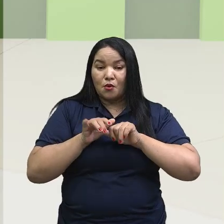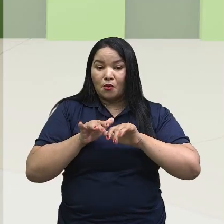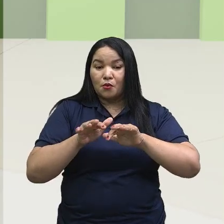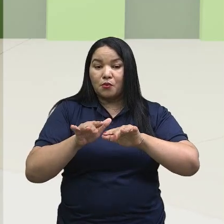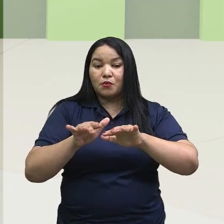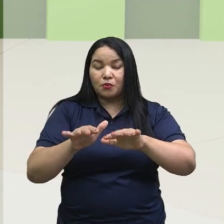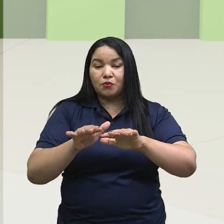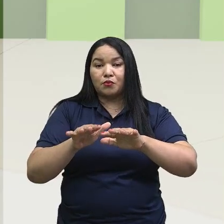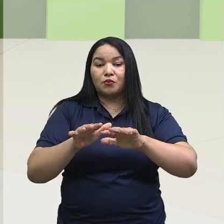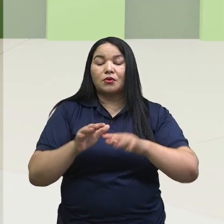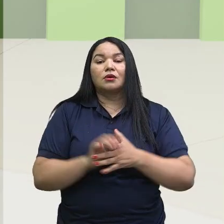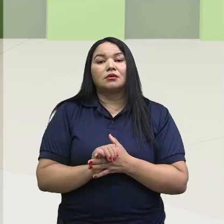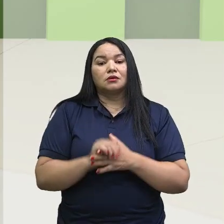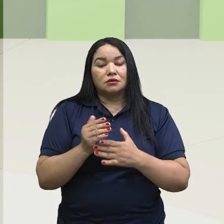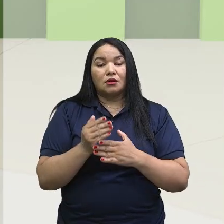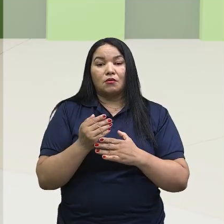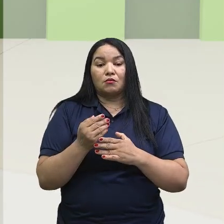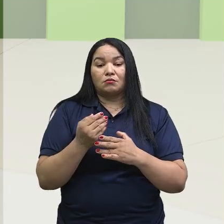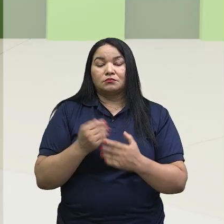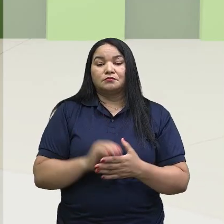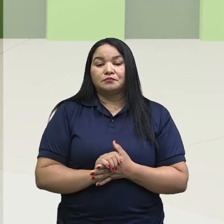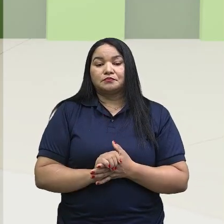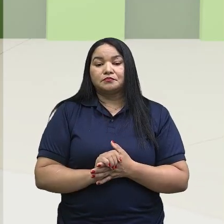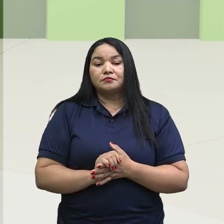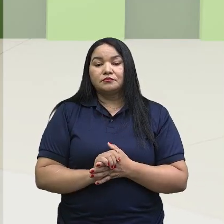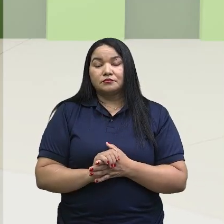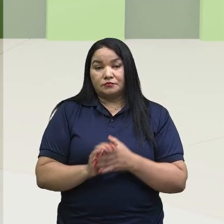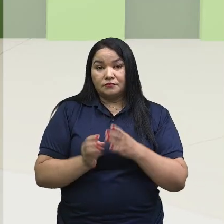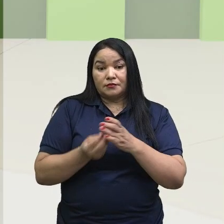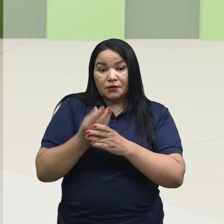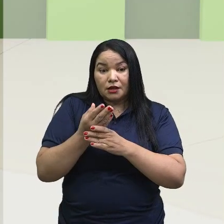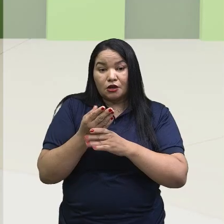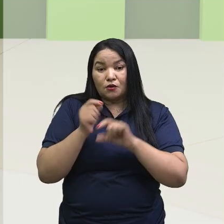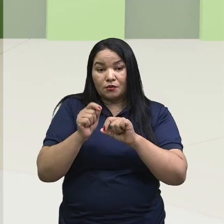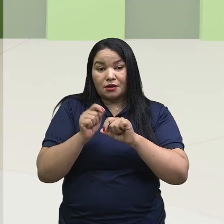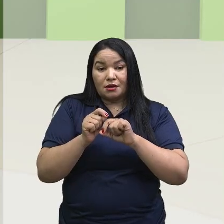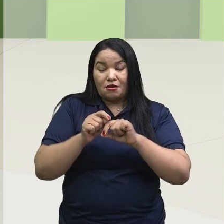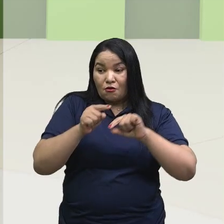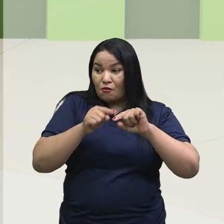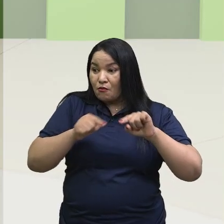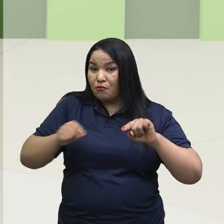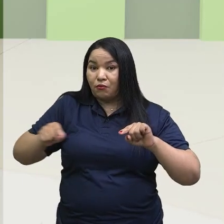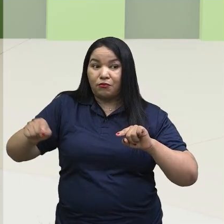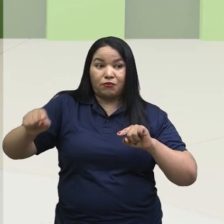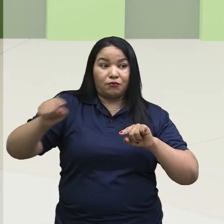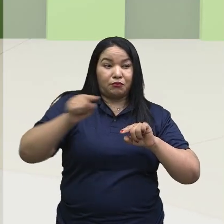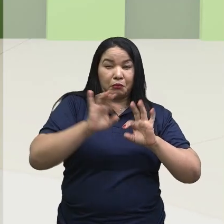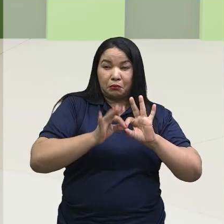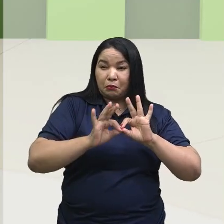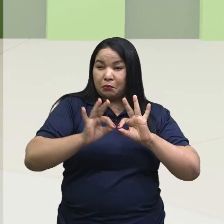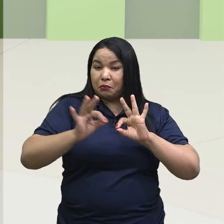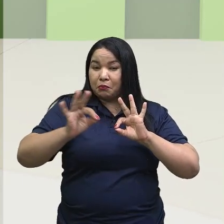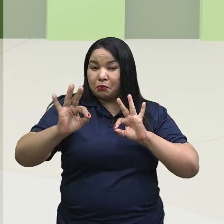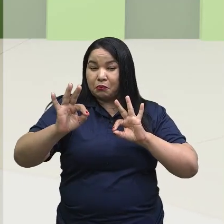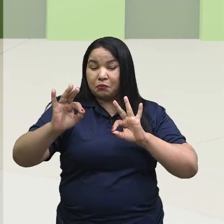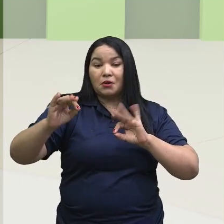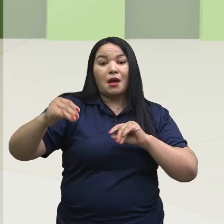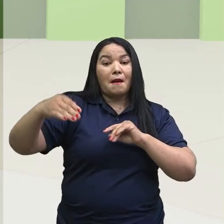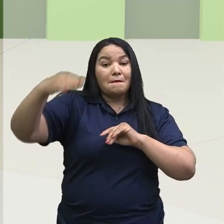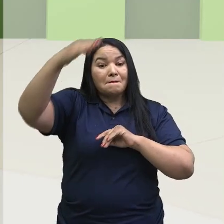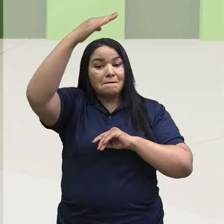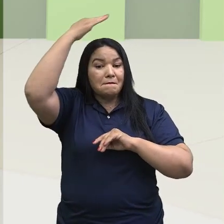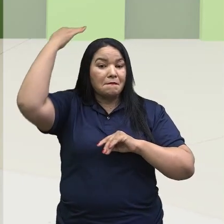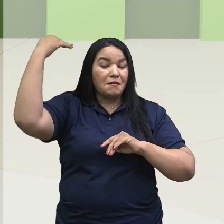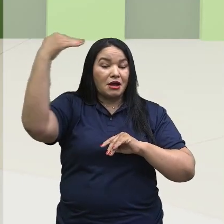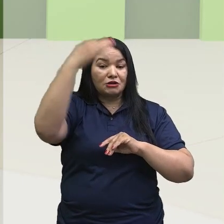radiação, o efeito da contaminação, né, pegou ali o mar e chegou a atingir México, América do